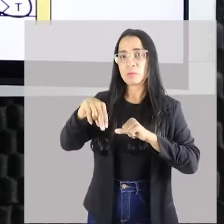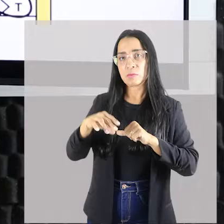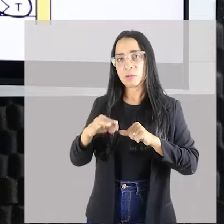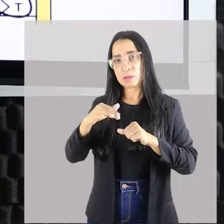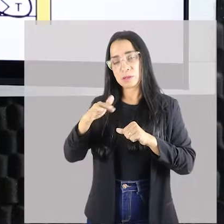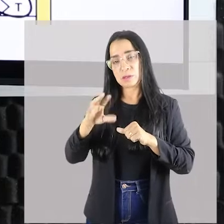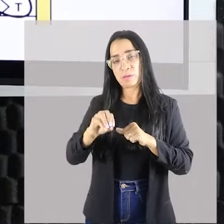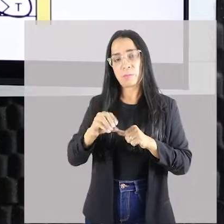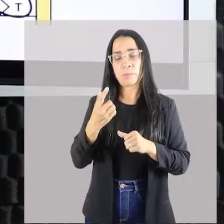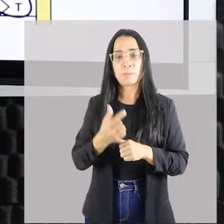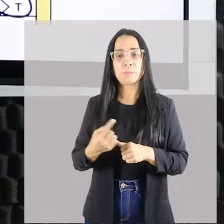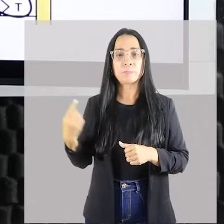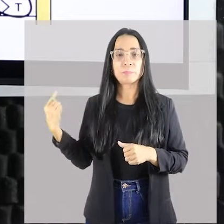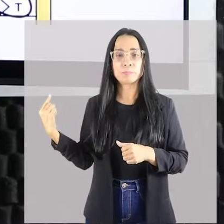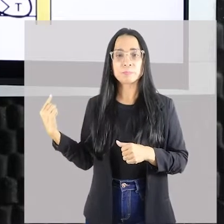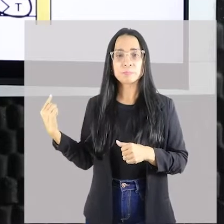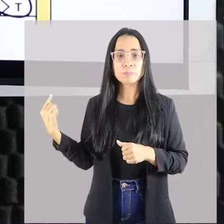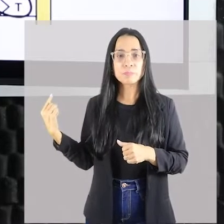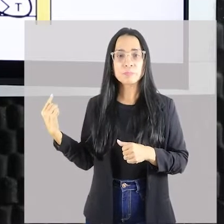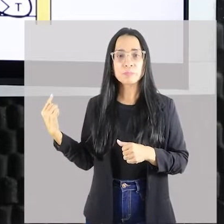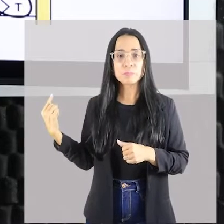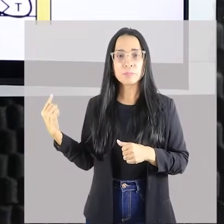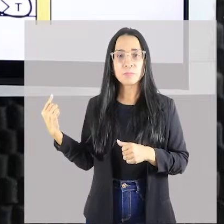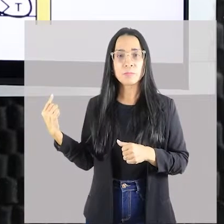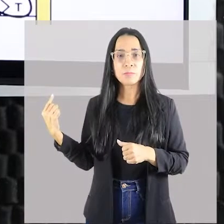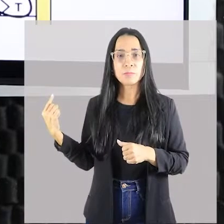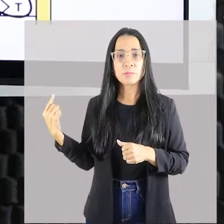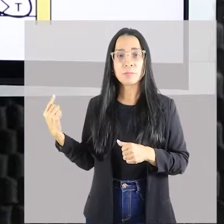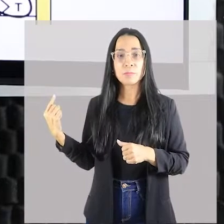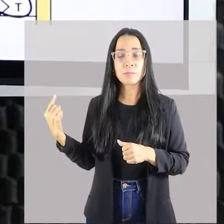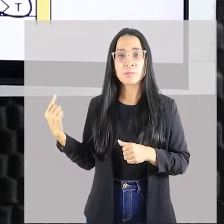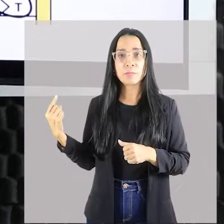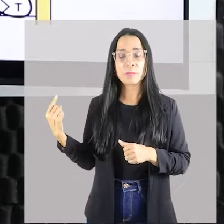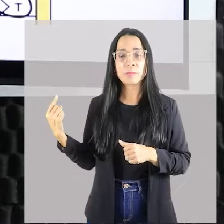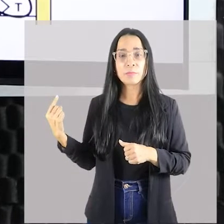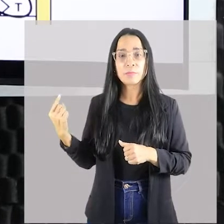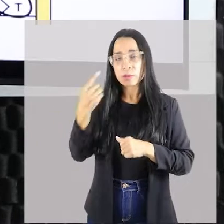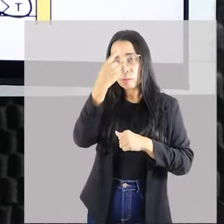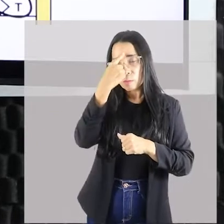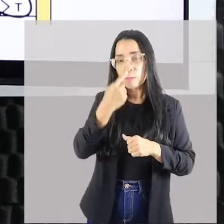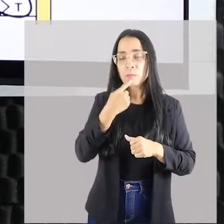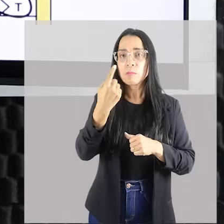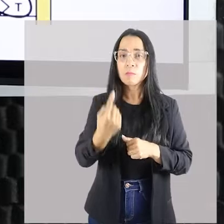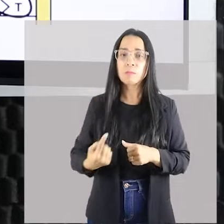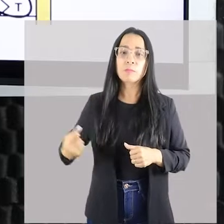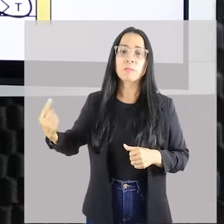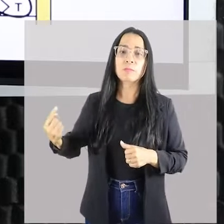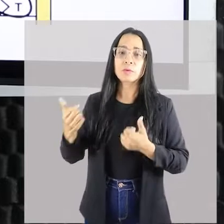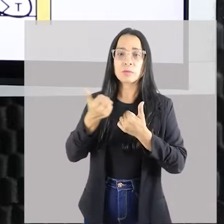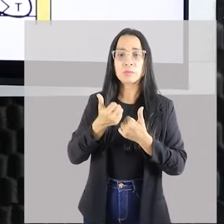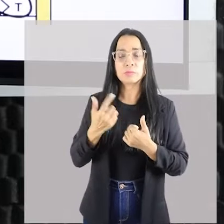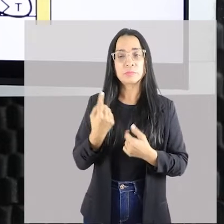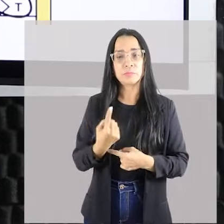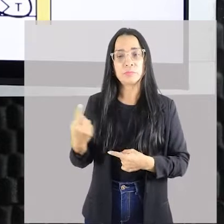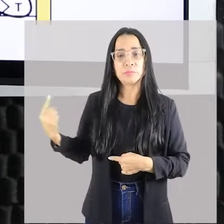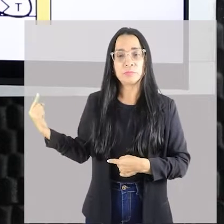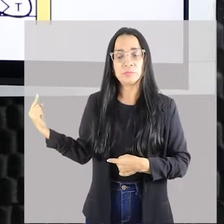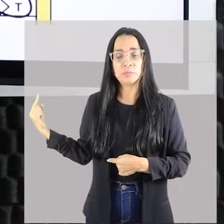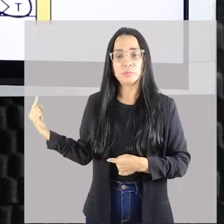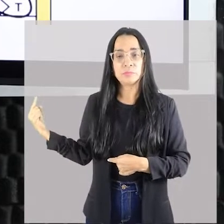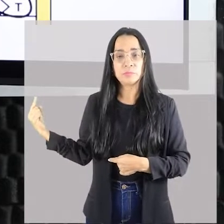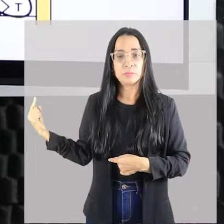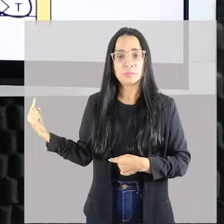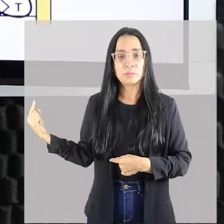colocar que existe a mutação por transição. O que isso significa pra gente? Substituição de bases púricas